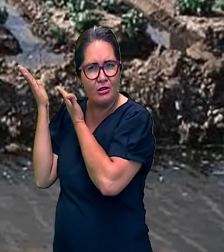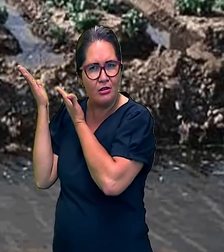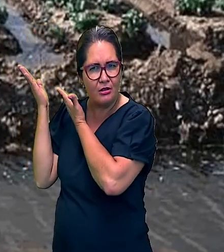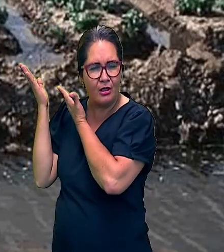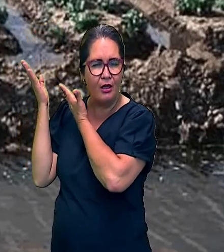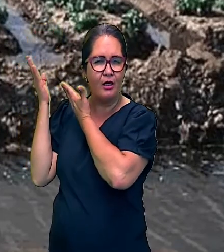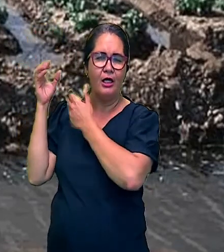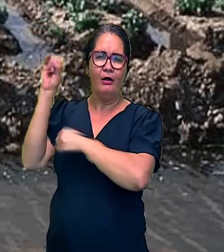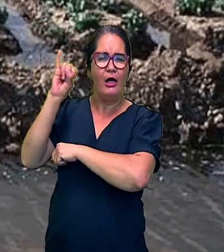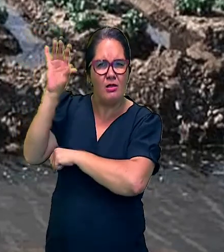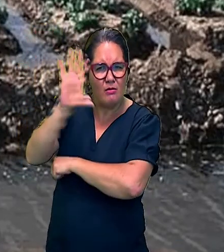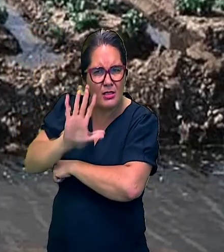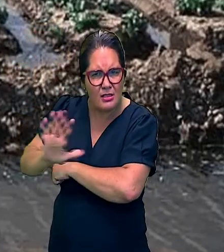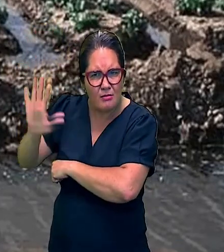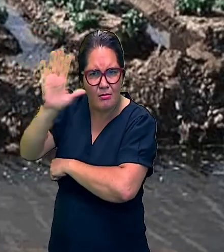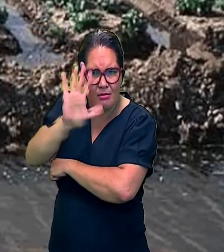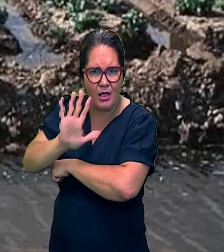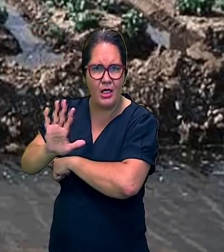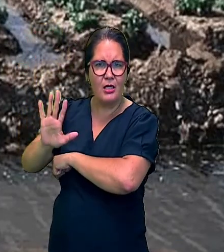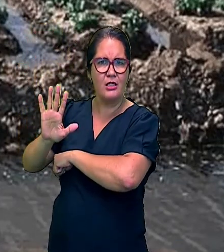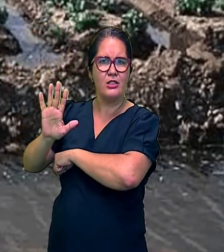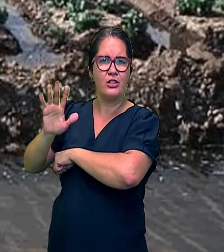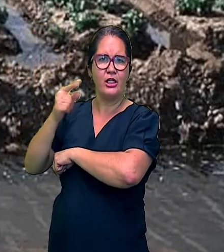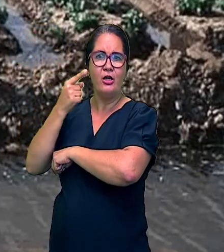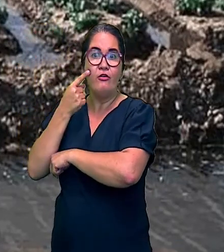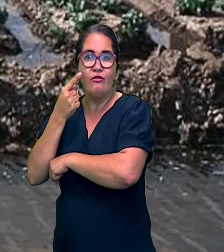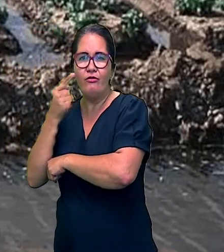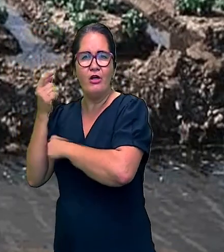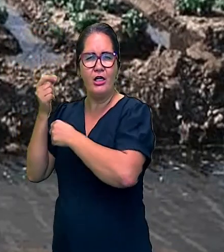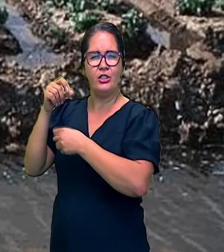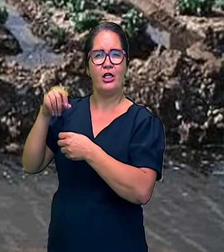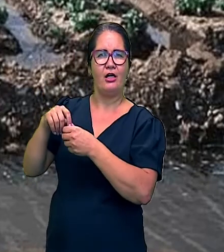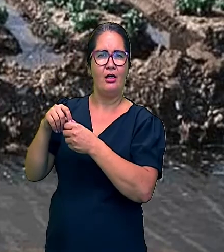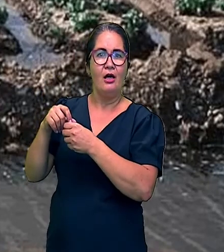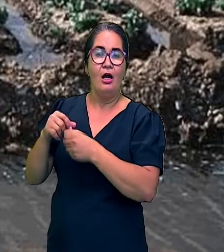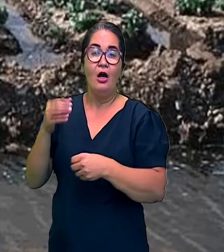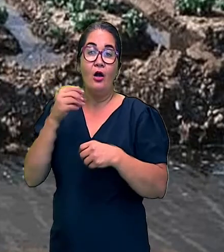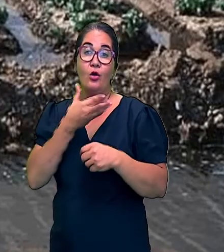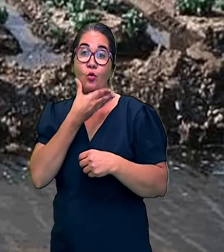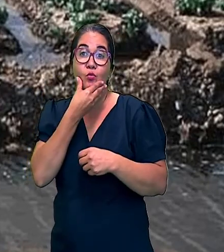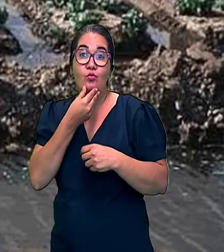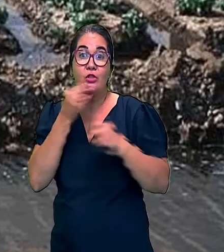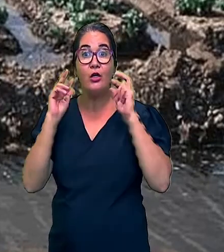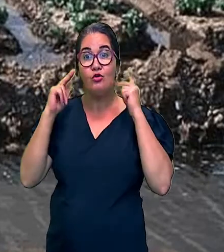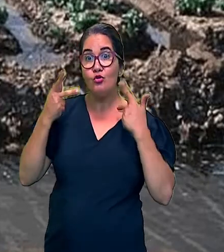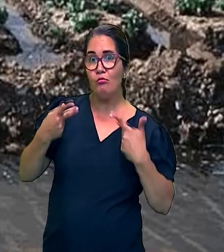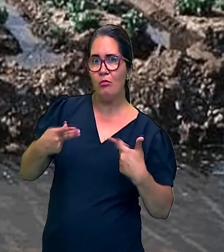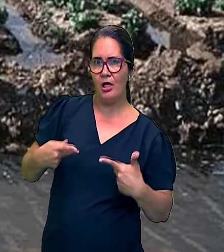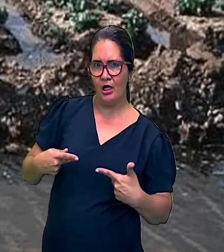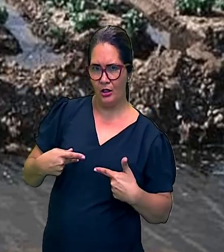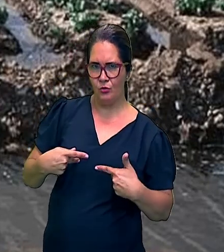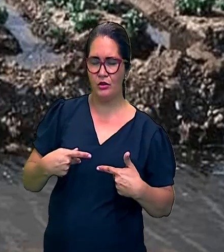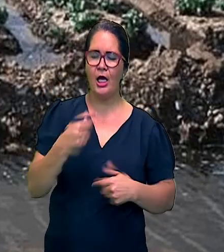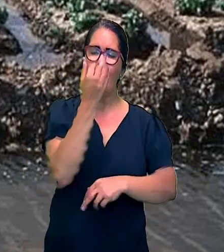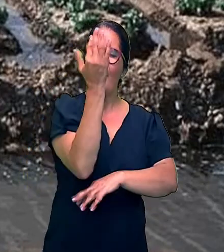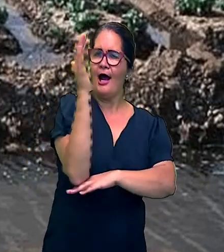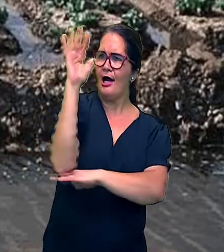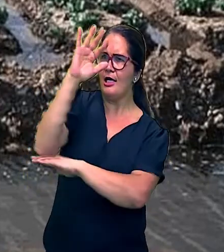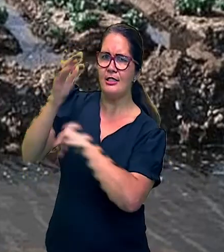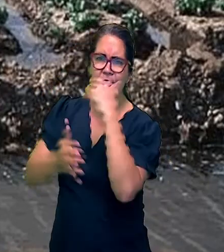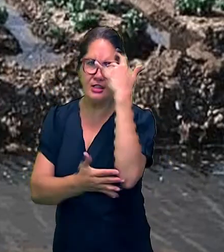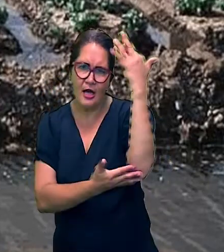das irrigações, onde os seres humanos eles vão derrubando as florestas